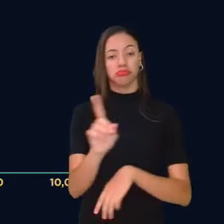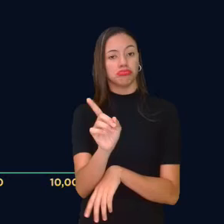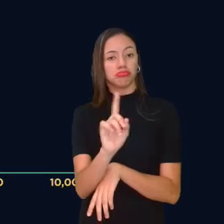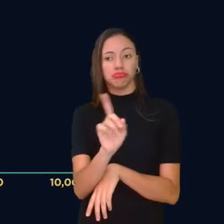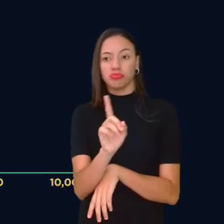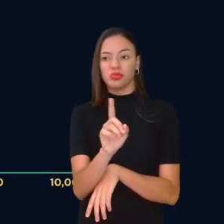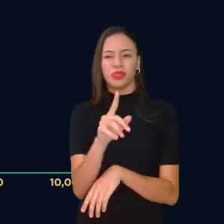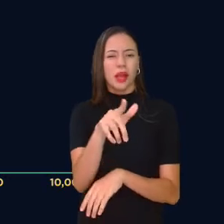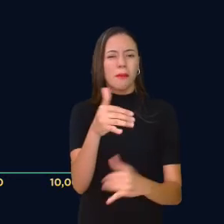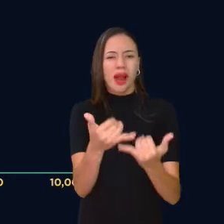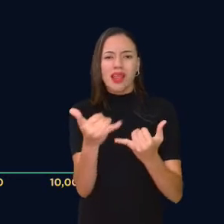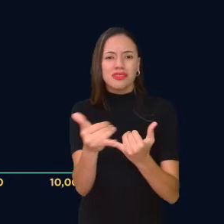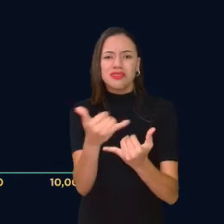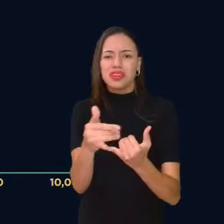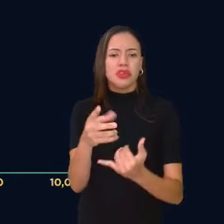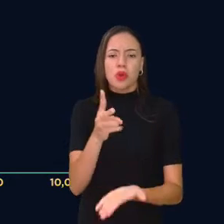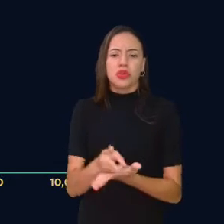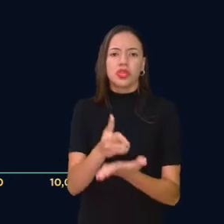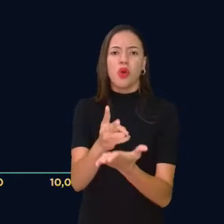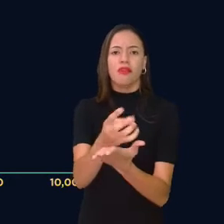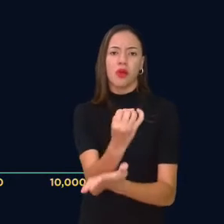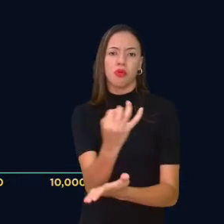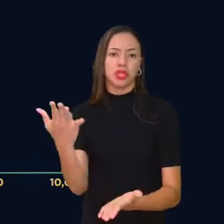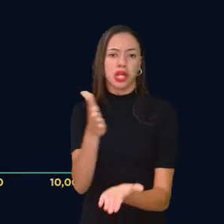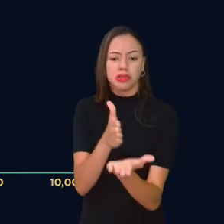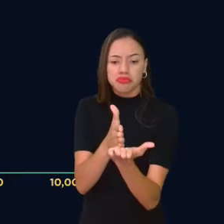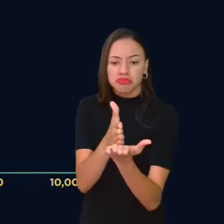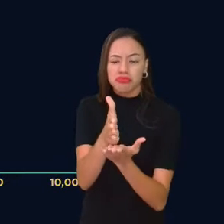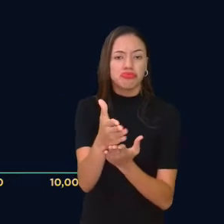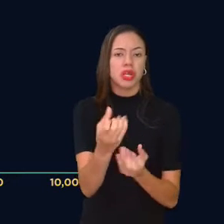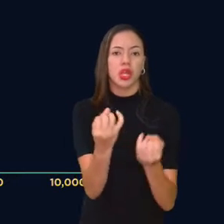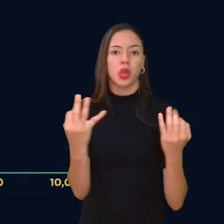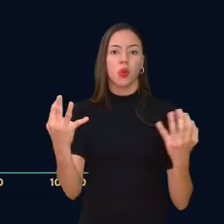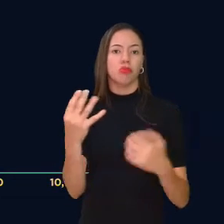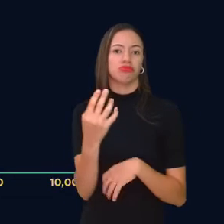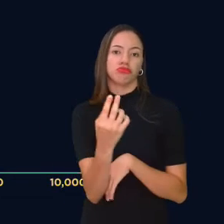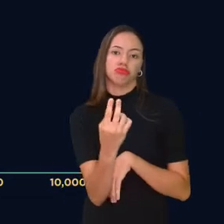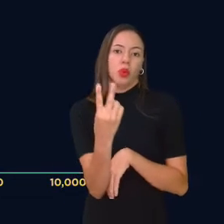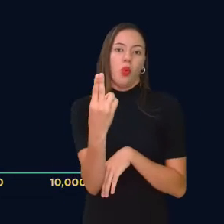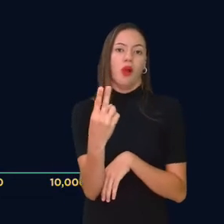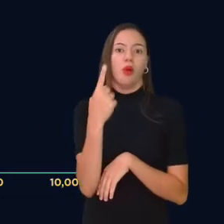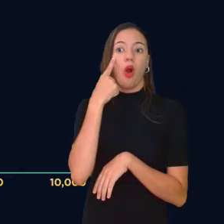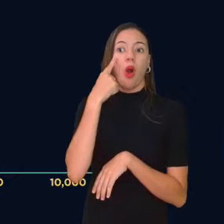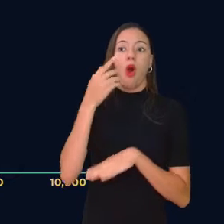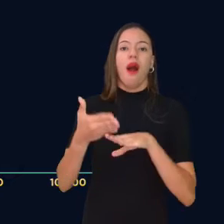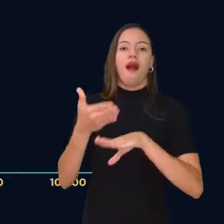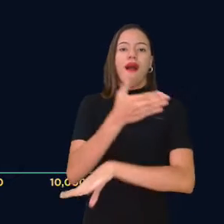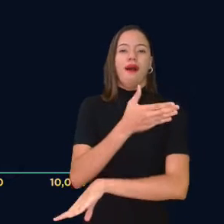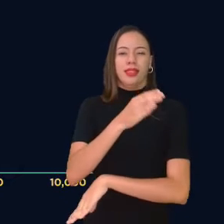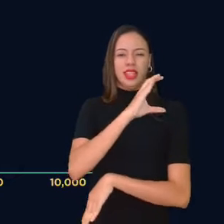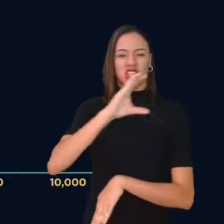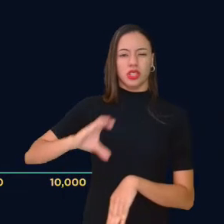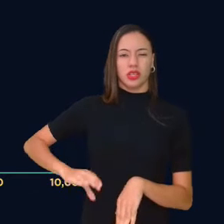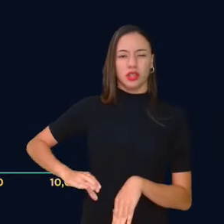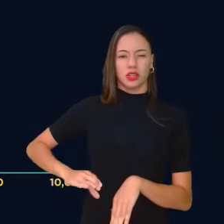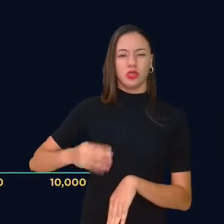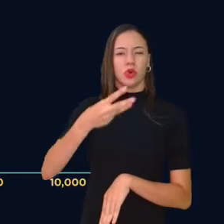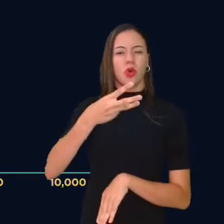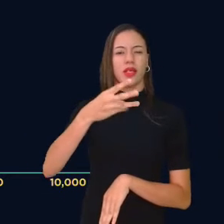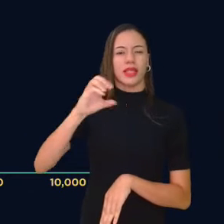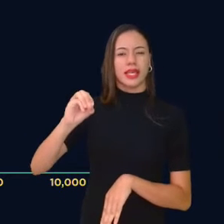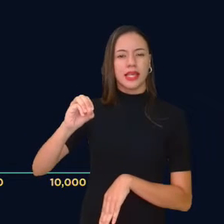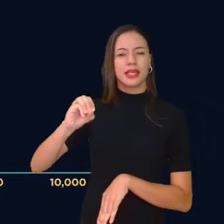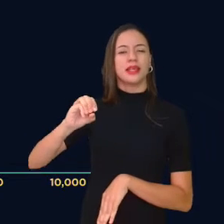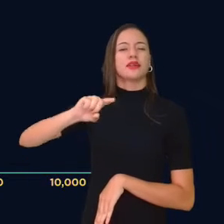parecia se tornar constante ali, né? E olha o que a gente está vendo ali antes de Cristo, né? 30 mil anos antes de